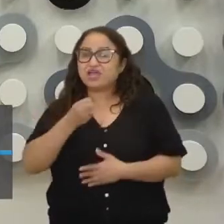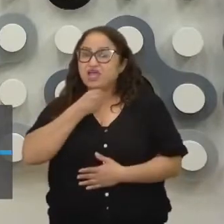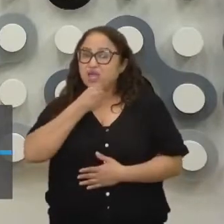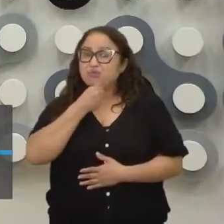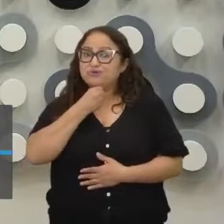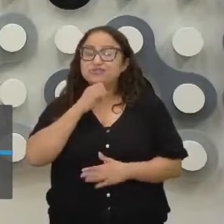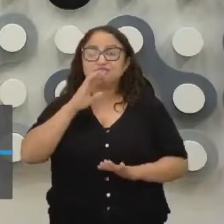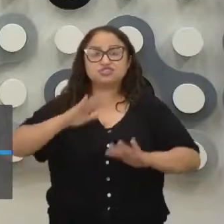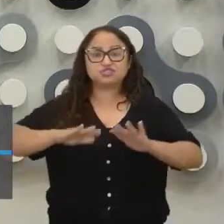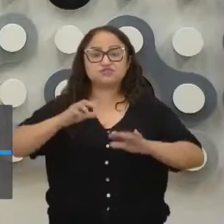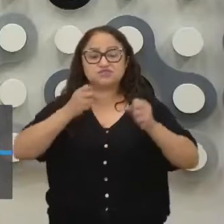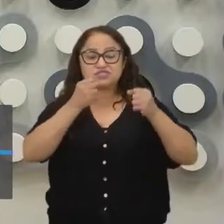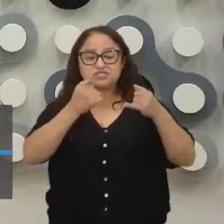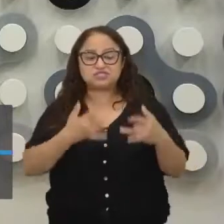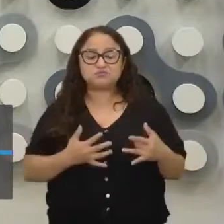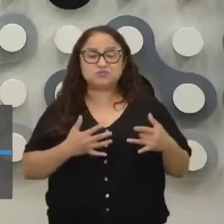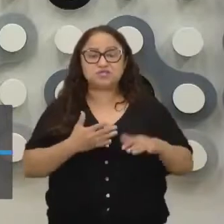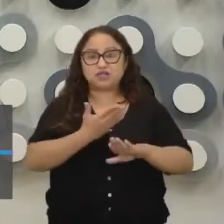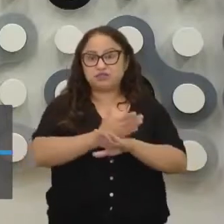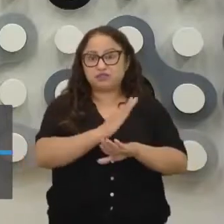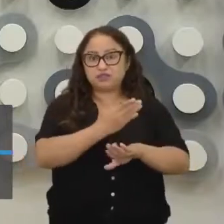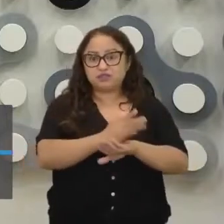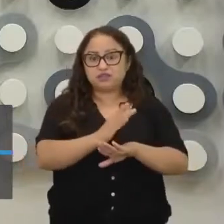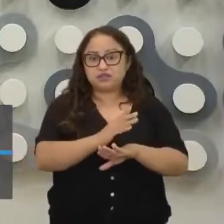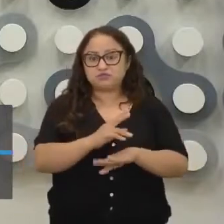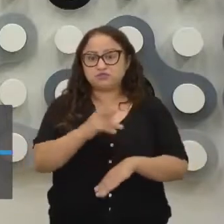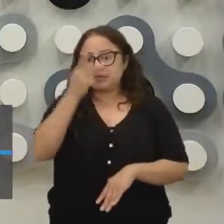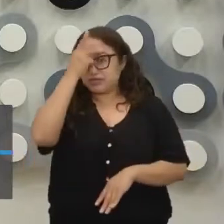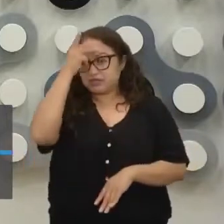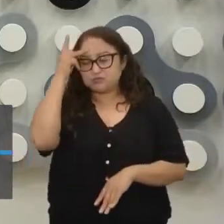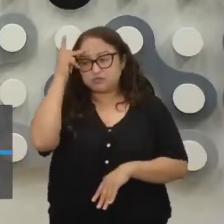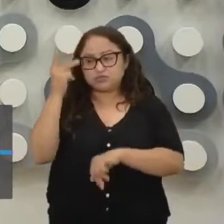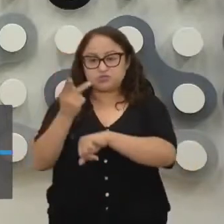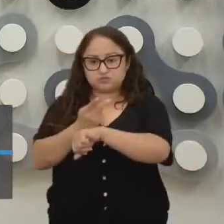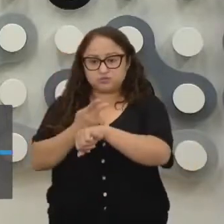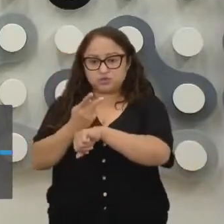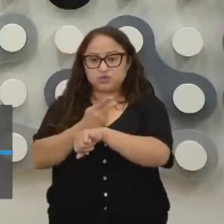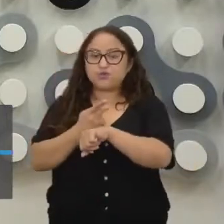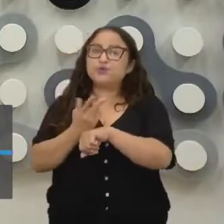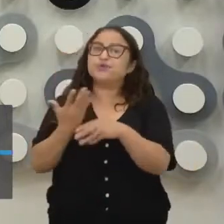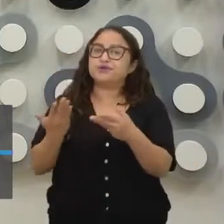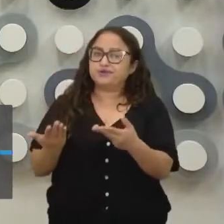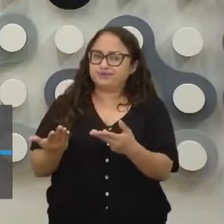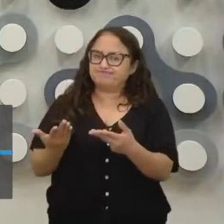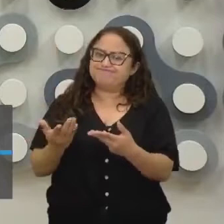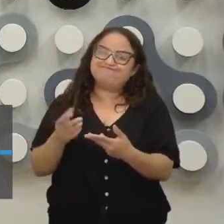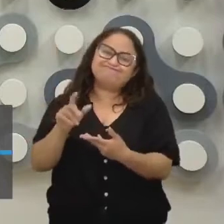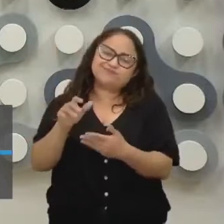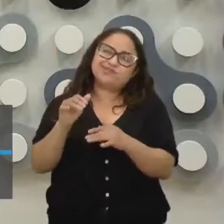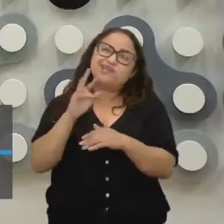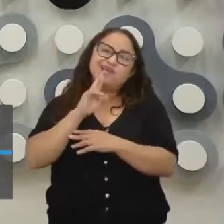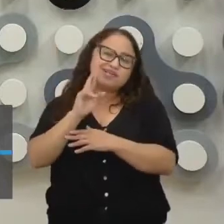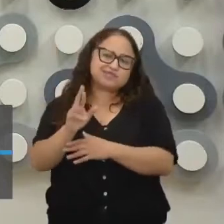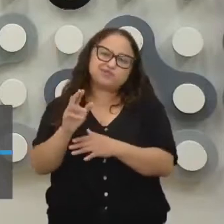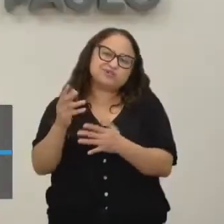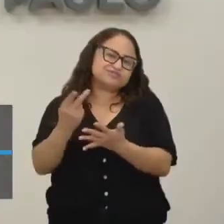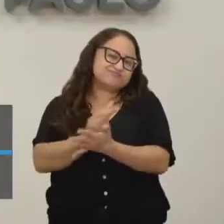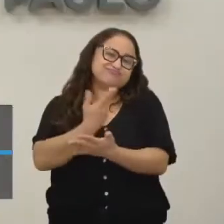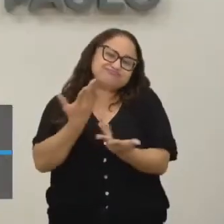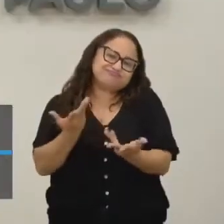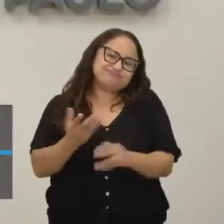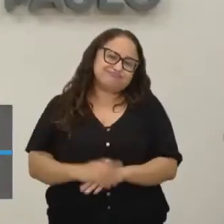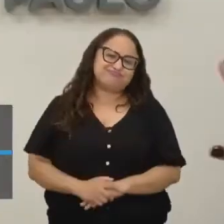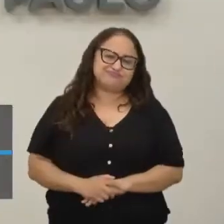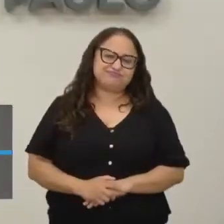reportagens que falam de determinados treinos que a gente vê que as pessoas procuram e que a gente tem que tomar um pouco de cuidado. A pessoa vai lá e dá um